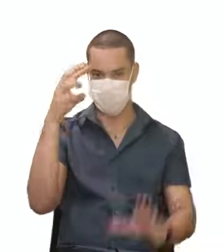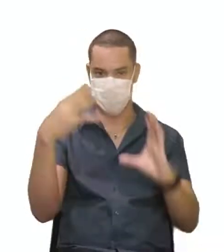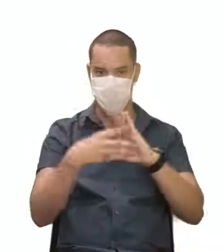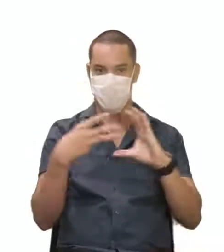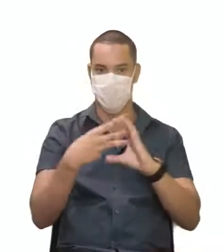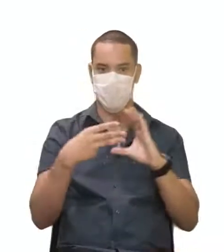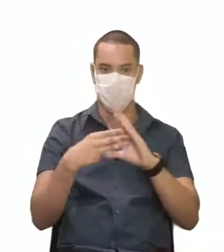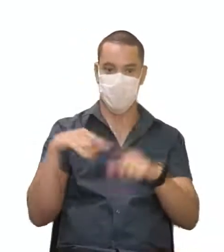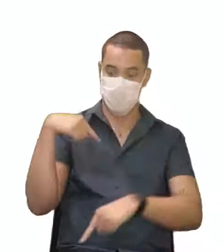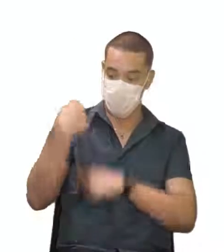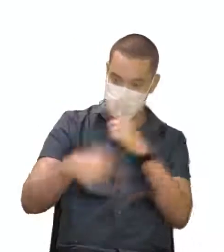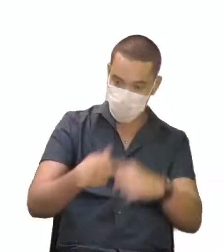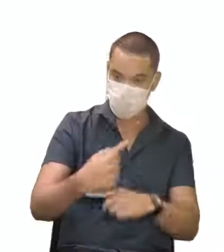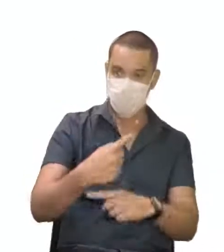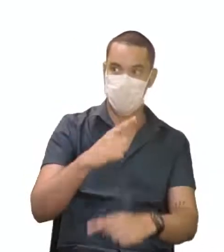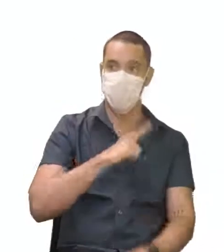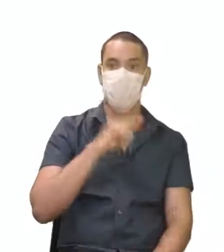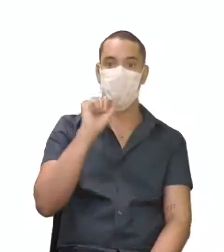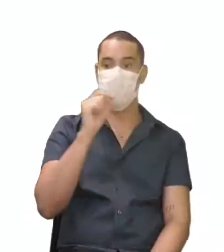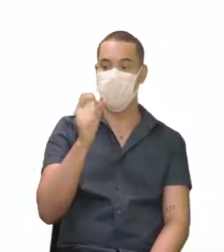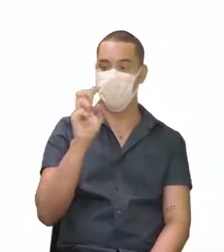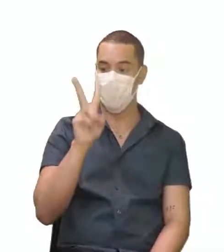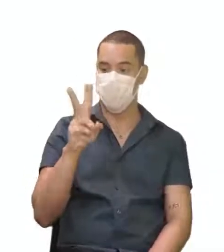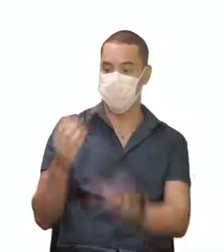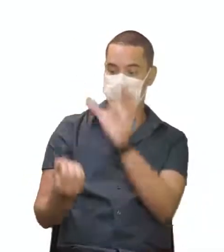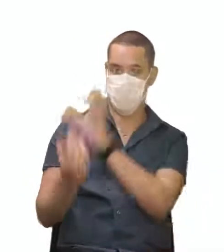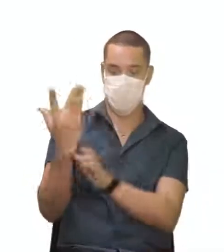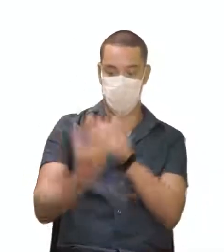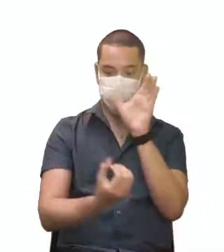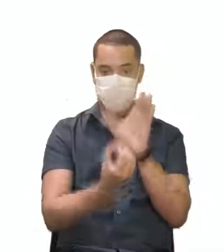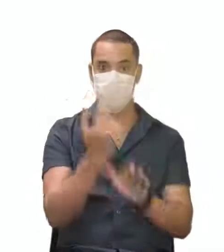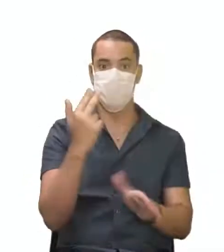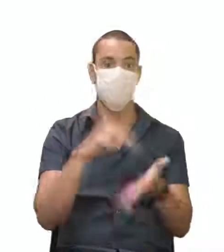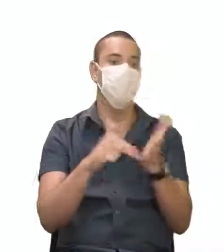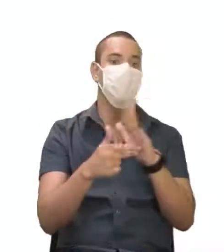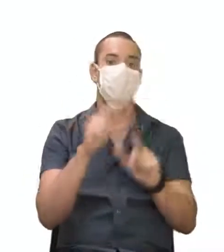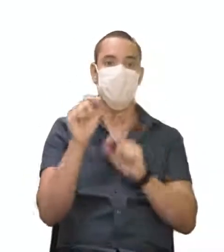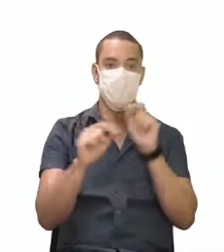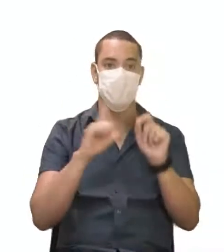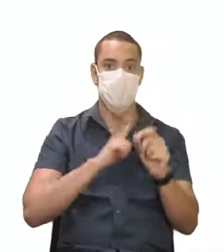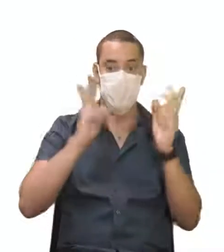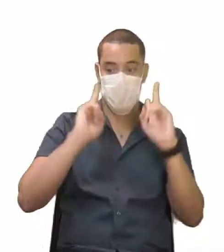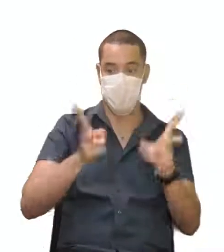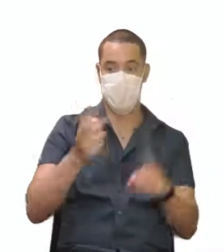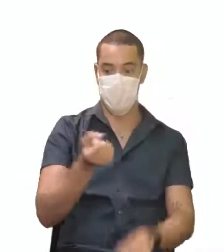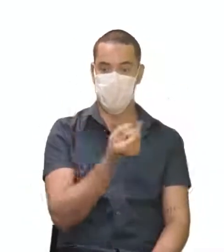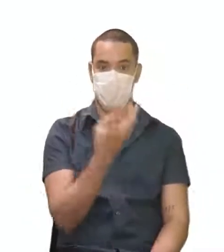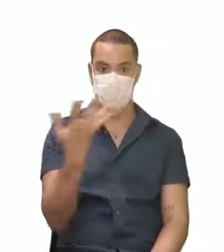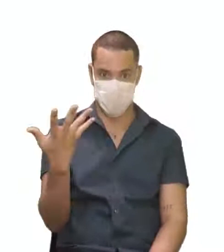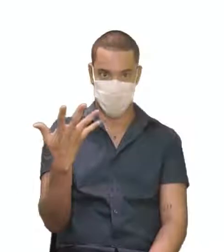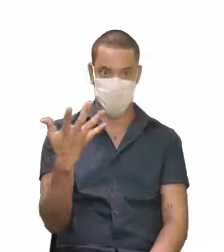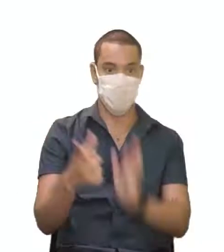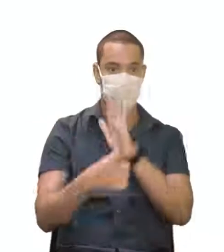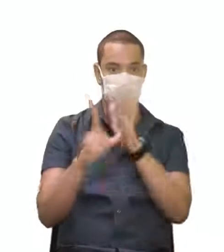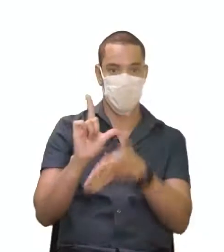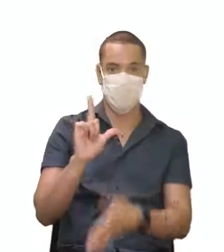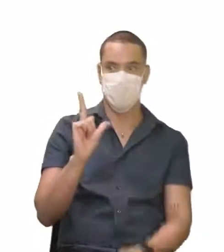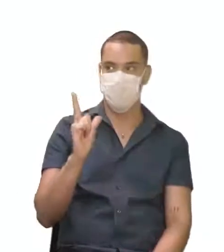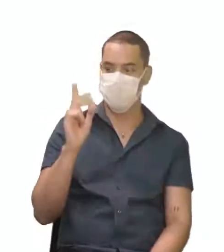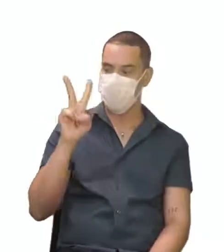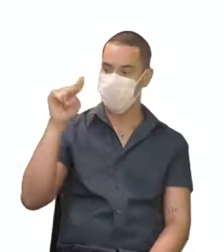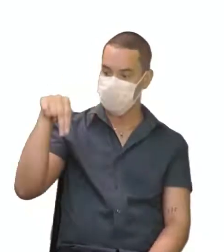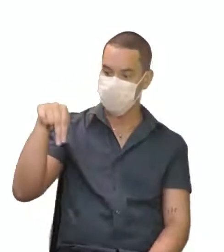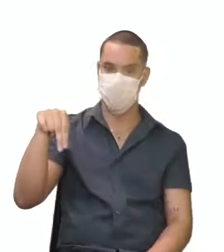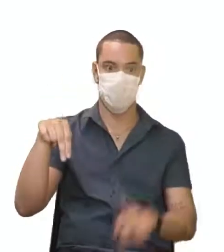de divisão, você tem duas novas células e essas duas novas células têm a mesma quantidade. Se essa célula era 2N, você vai